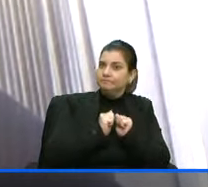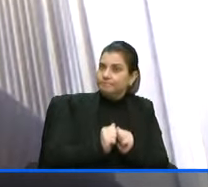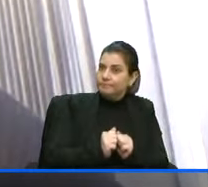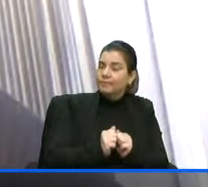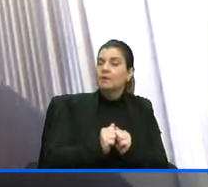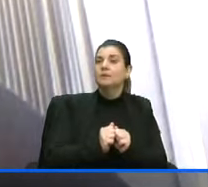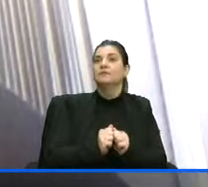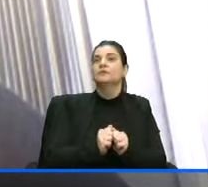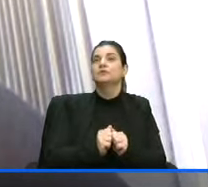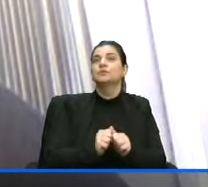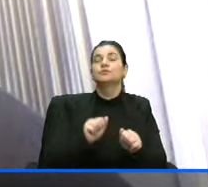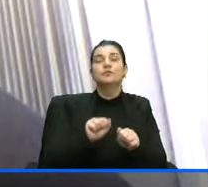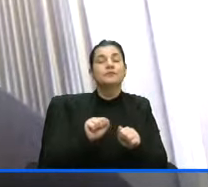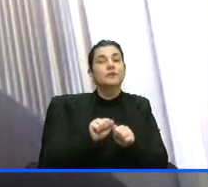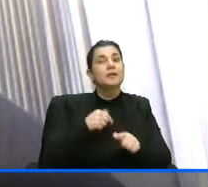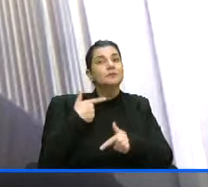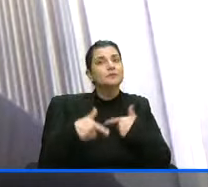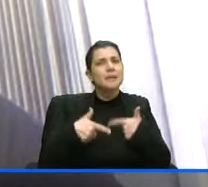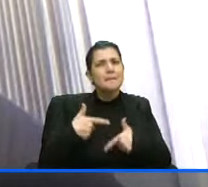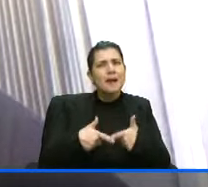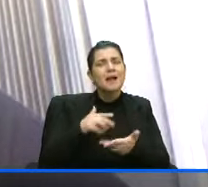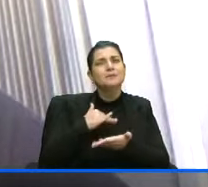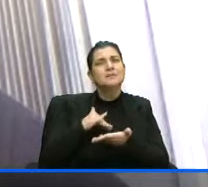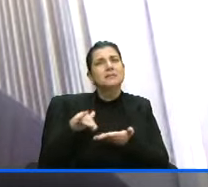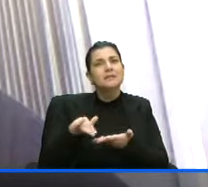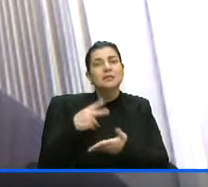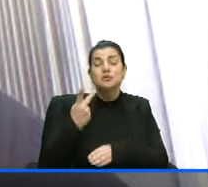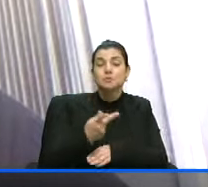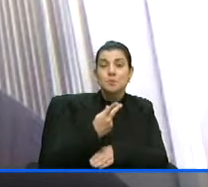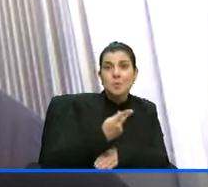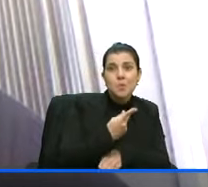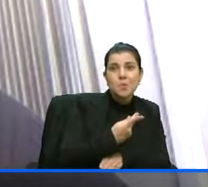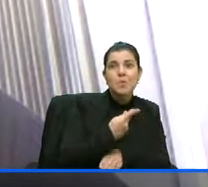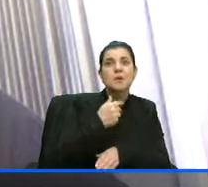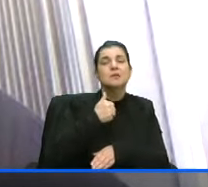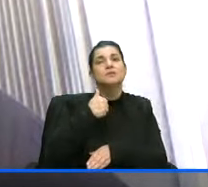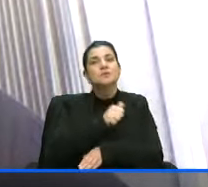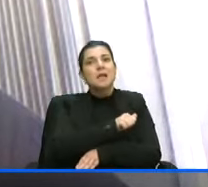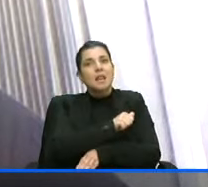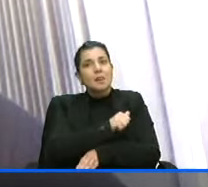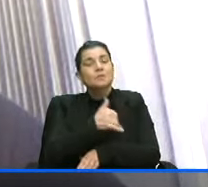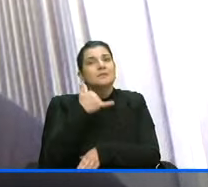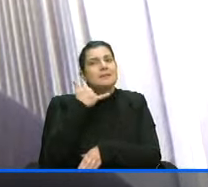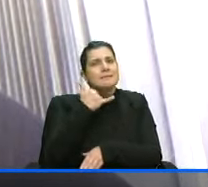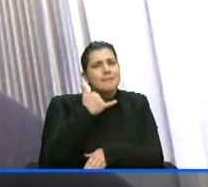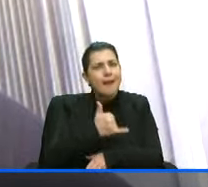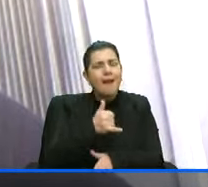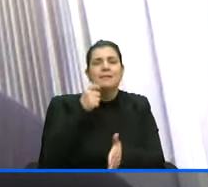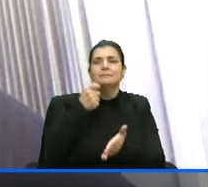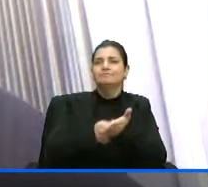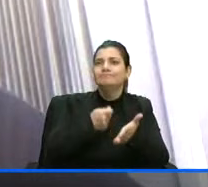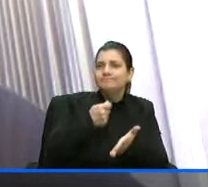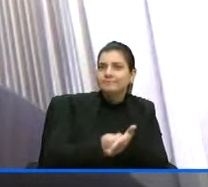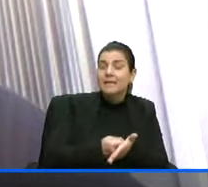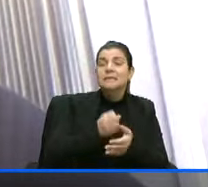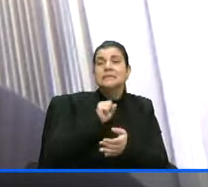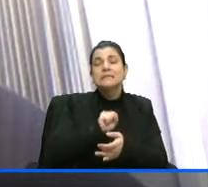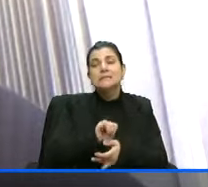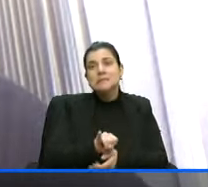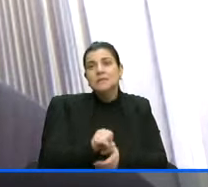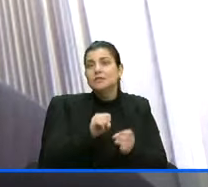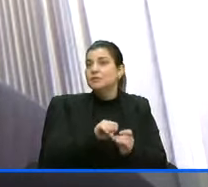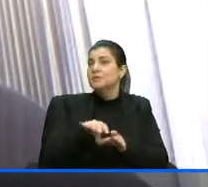novos. Então, foi feito todo um trabalho da secretaria de busca dos alunos, de ligar, insistir. Então, se ele desistiu,